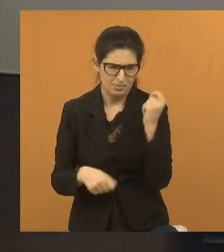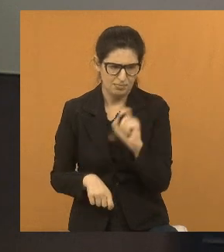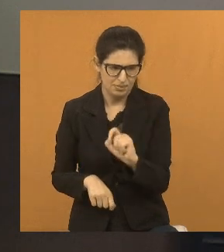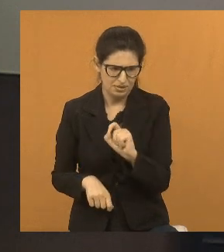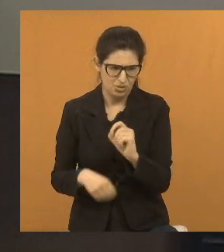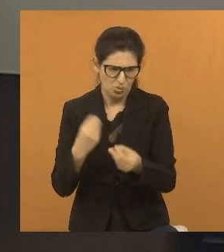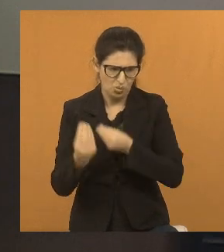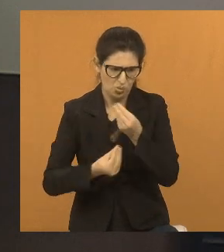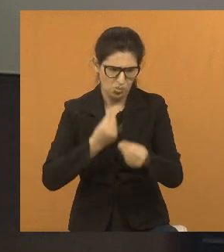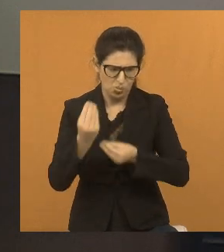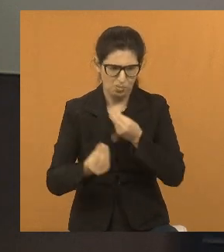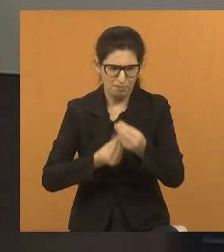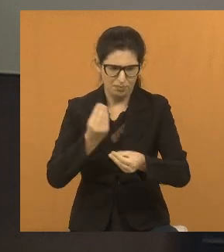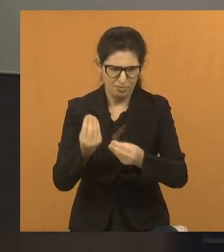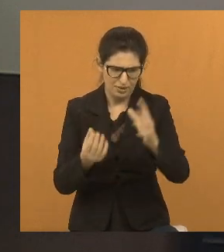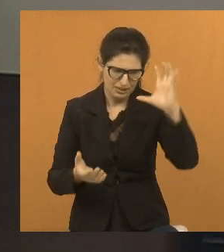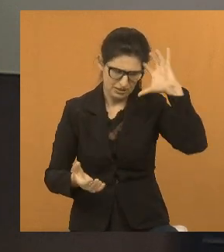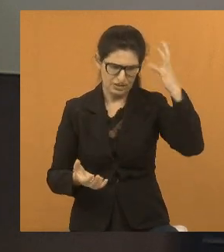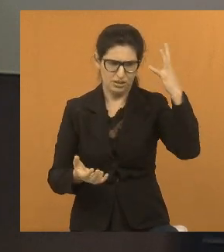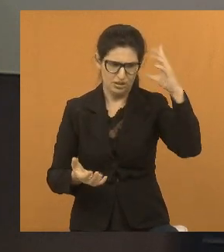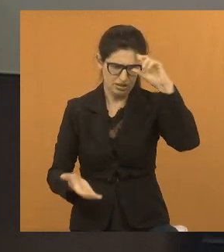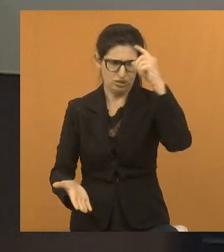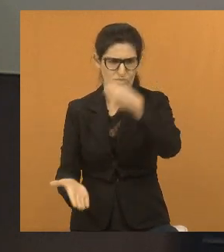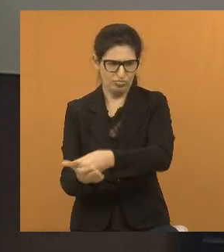como isso vai ser enfrentado